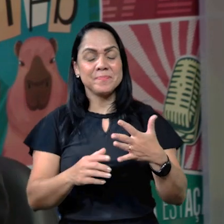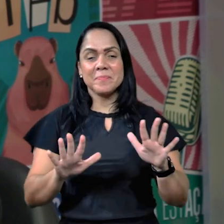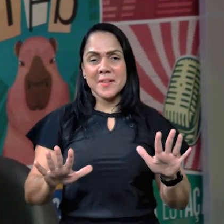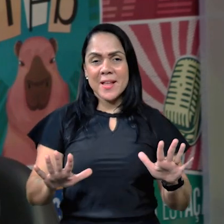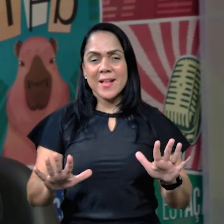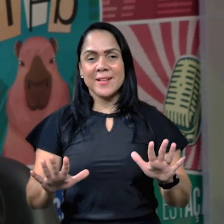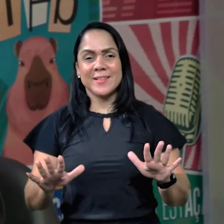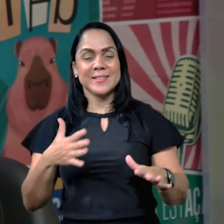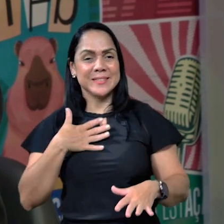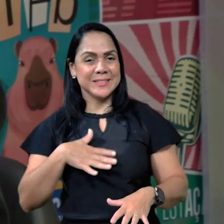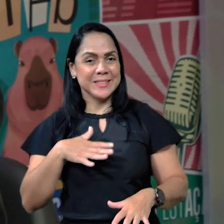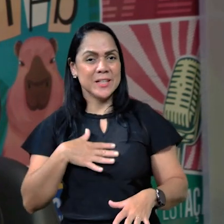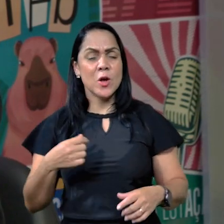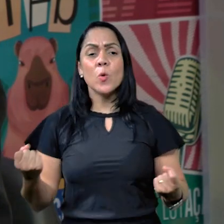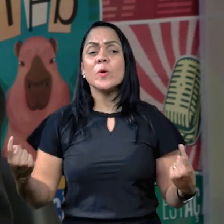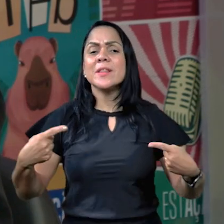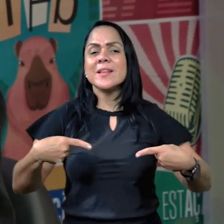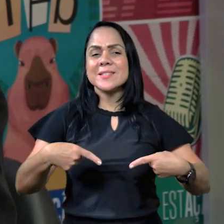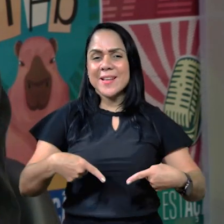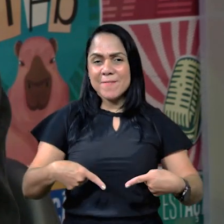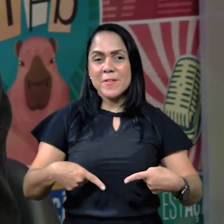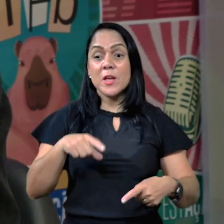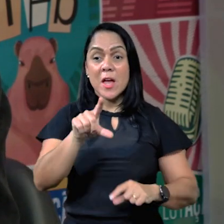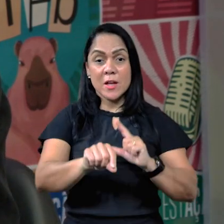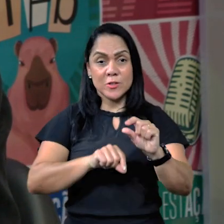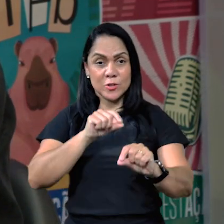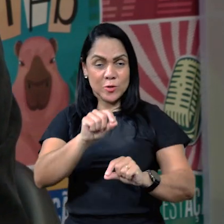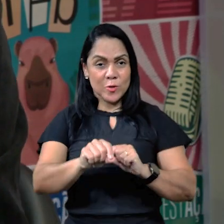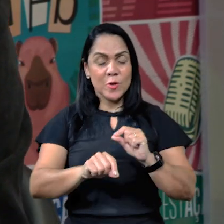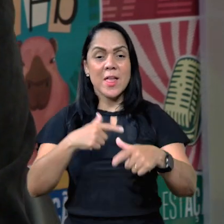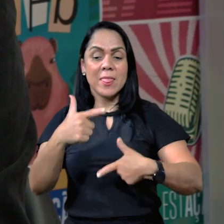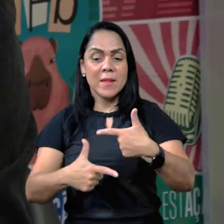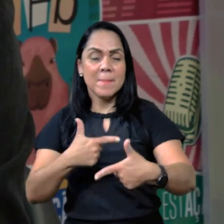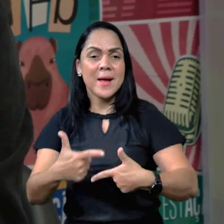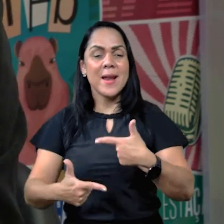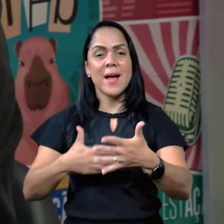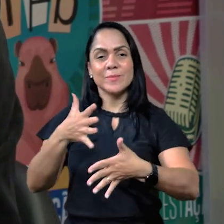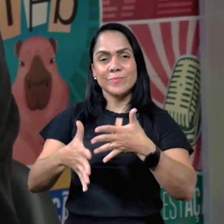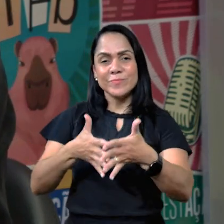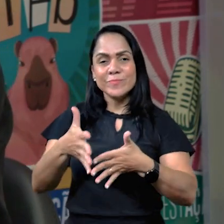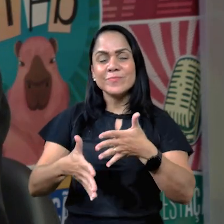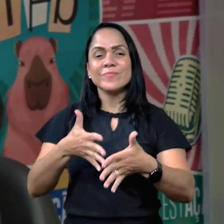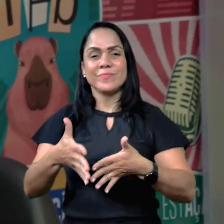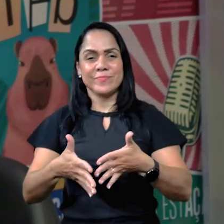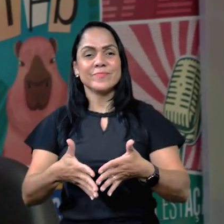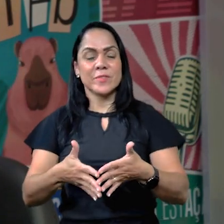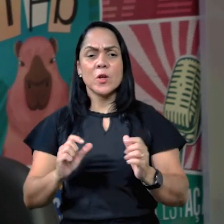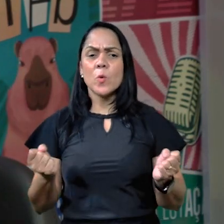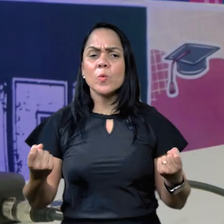Mas, assim, o maior desafio que você acha para quem escolhe a profissão de ser intérprete de Libras? O